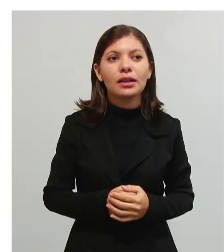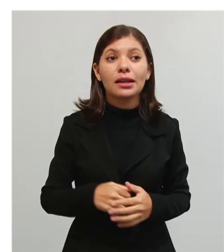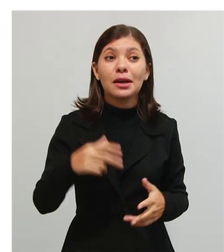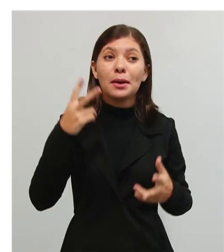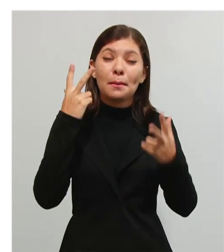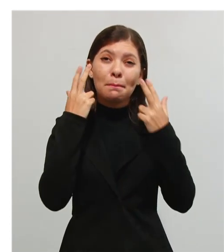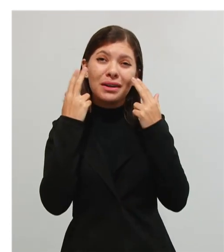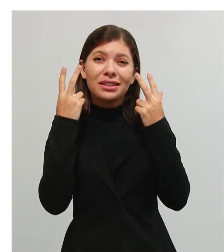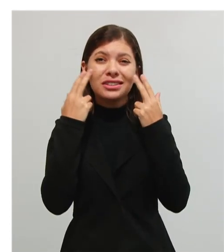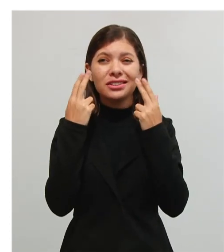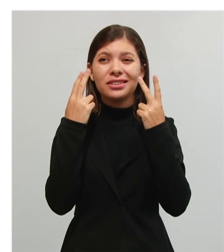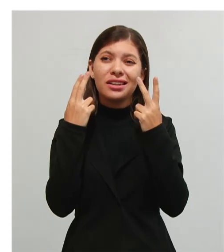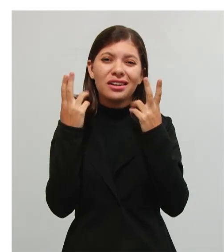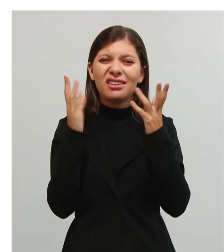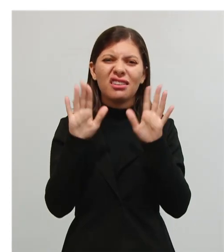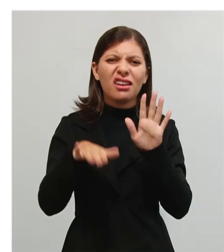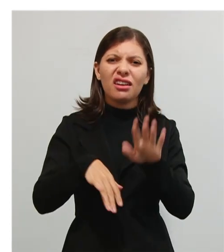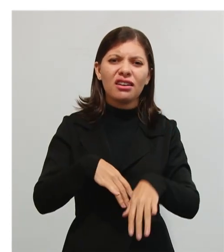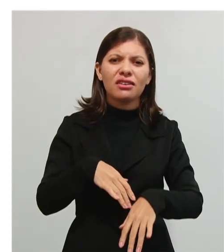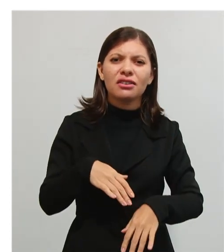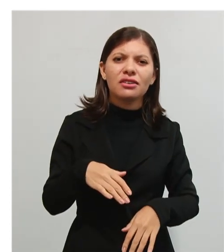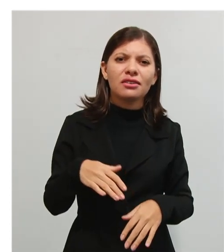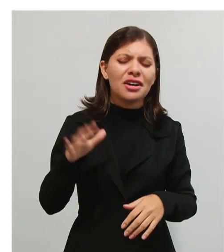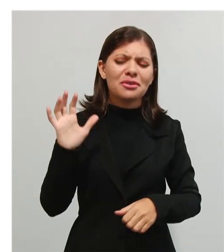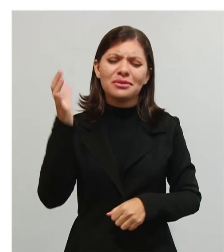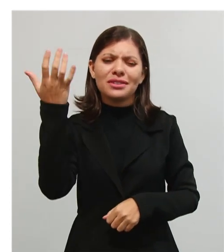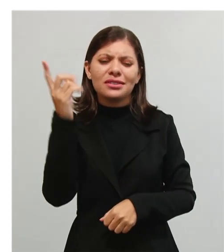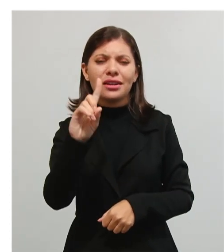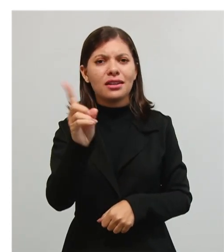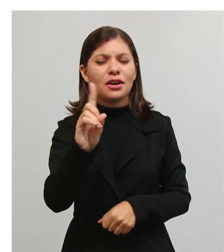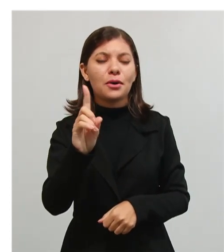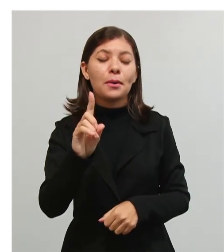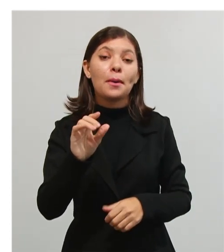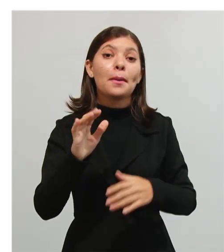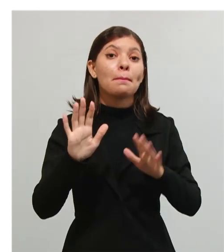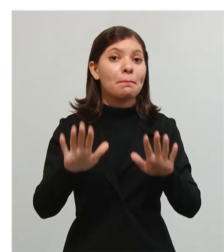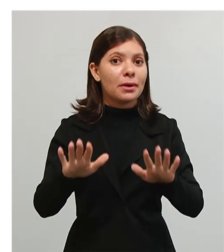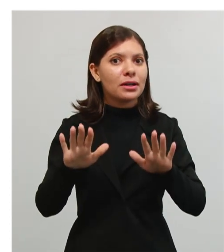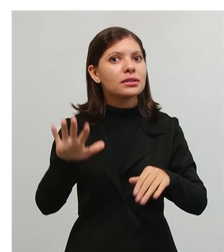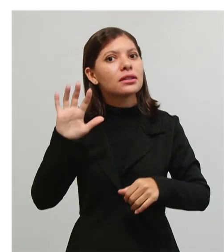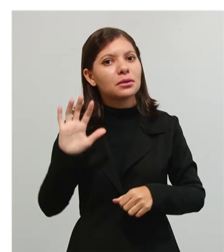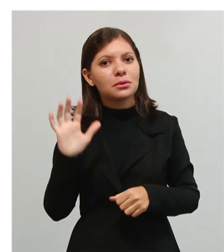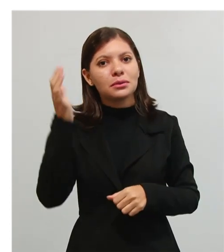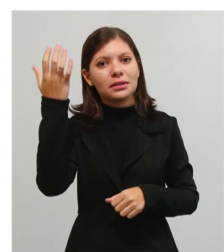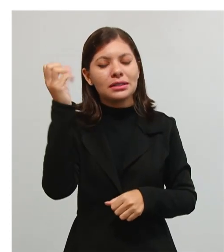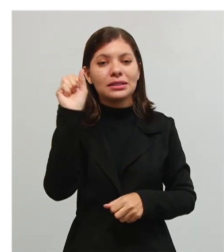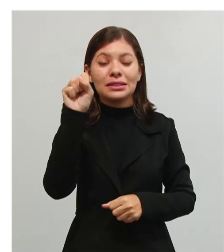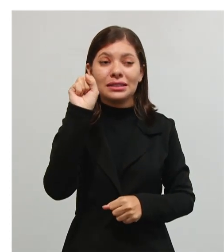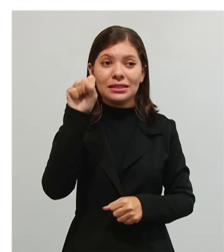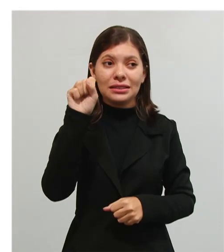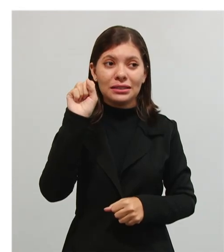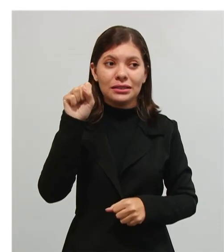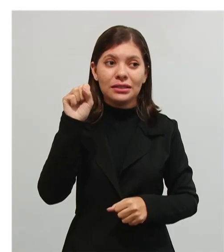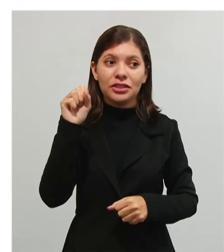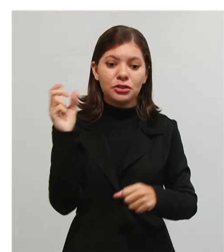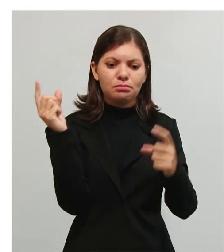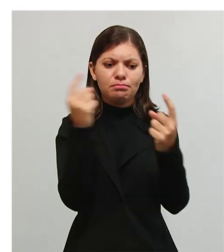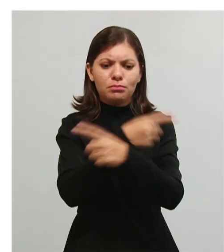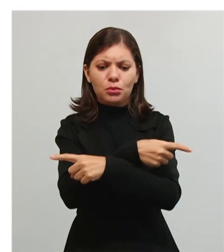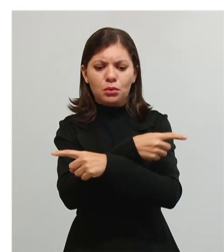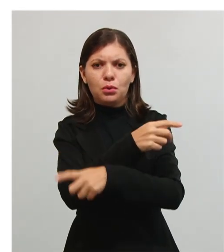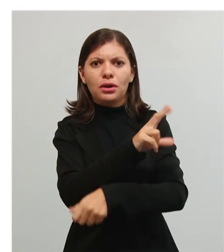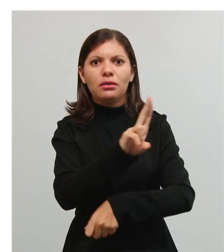parecer insignificante, pode parecer muito simplório, mas isso às vezes acontece. A gente acaba trocando aqui